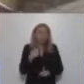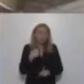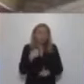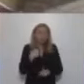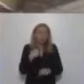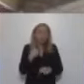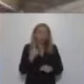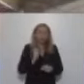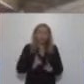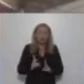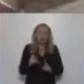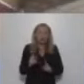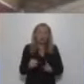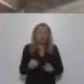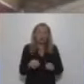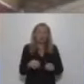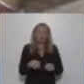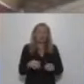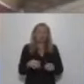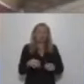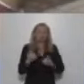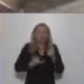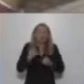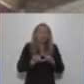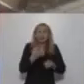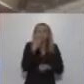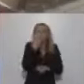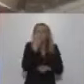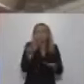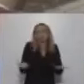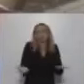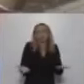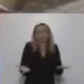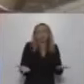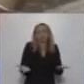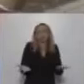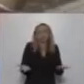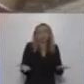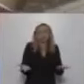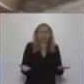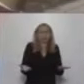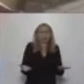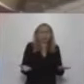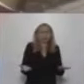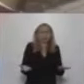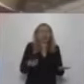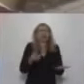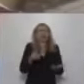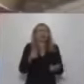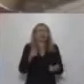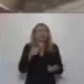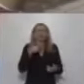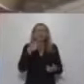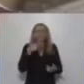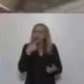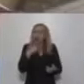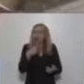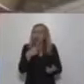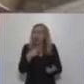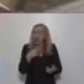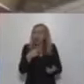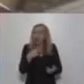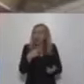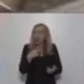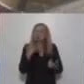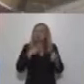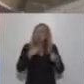cachorrinho. Que ele vai falar, mas não vai sair do lugar. Então, as palavras são fáceis de proferirem. Mas os atos do ser humano é